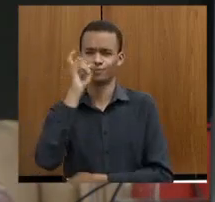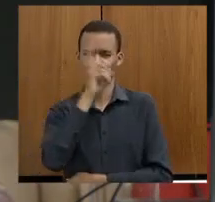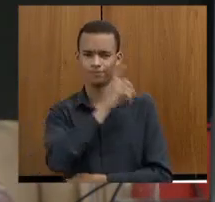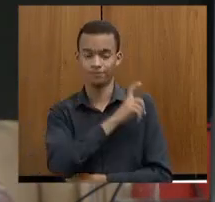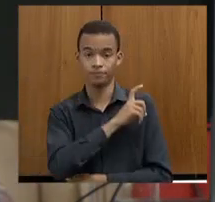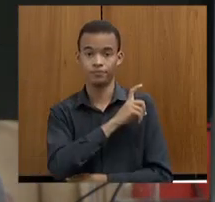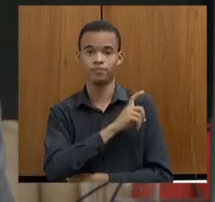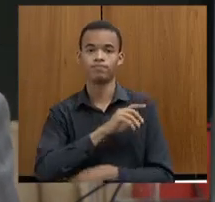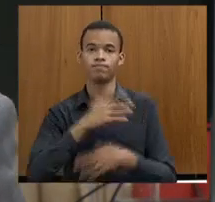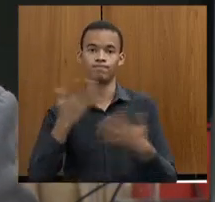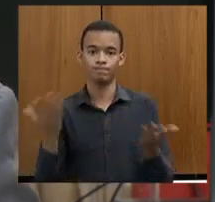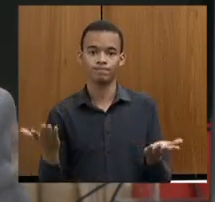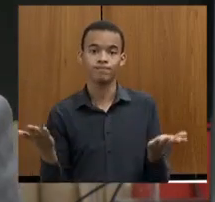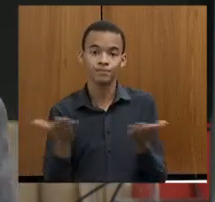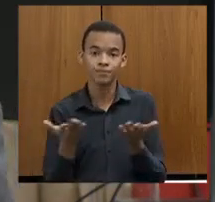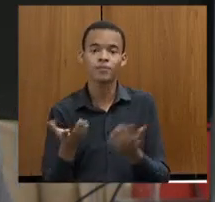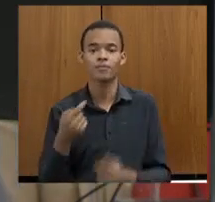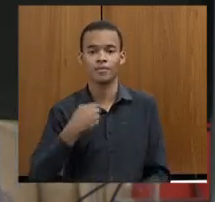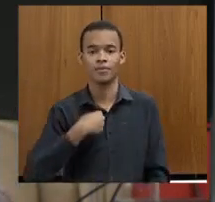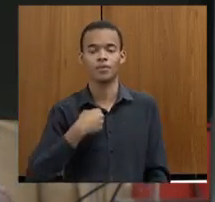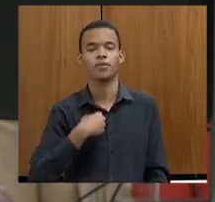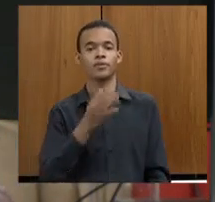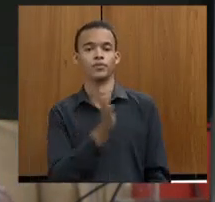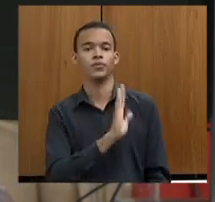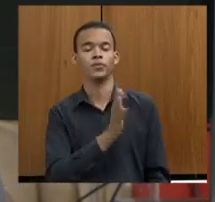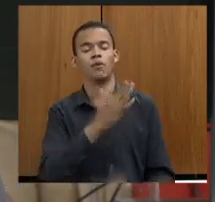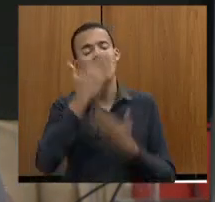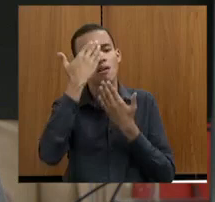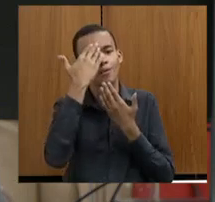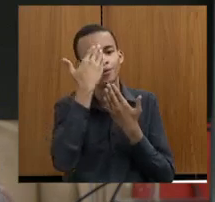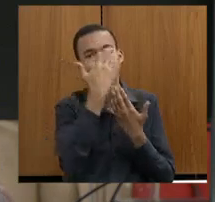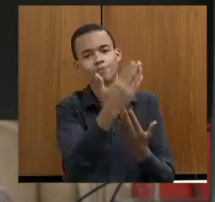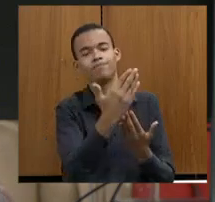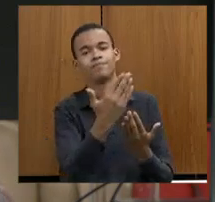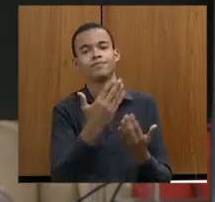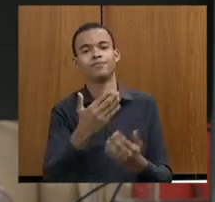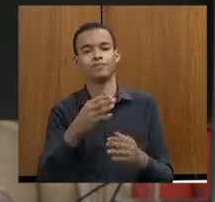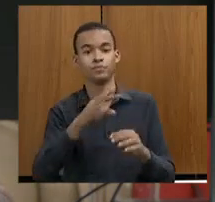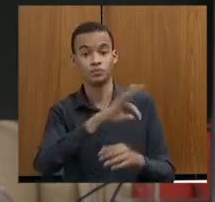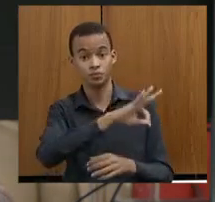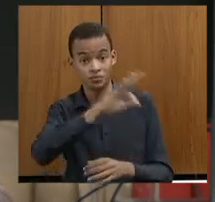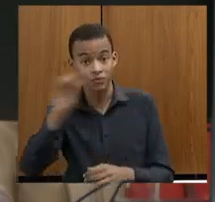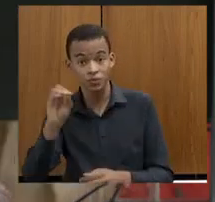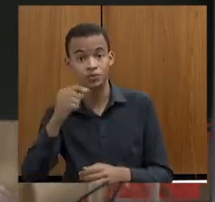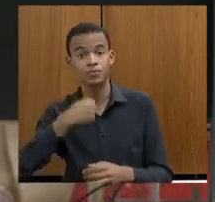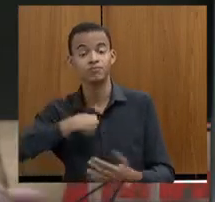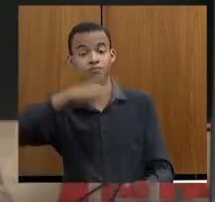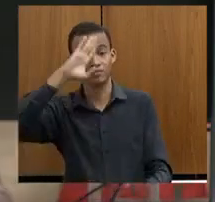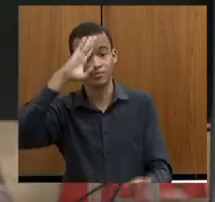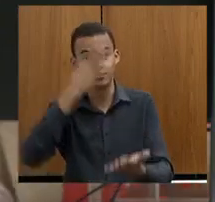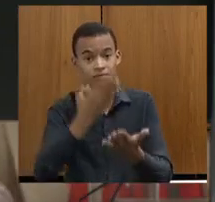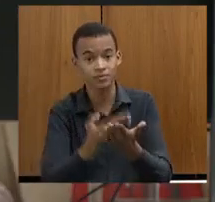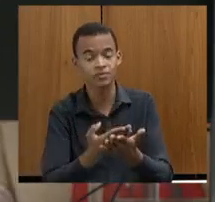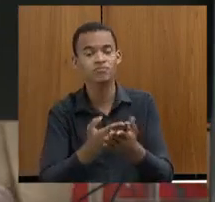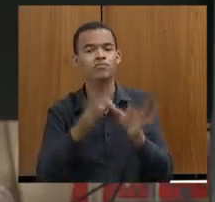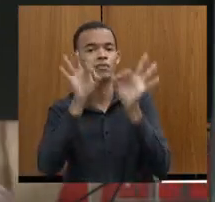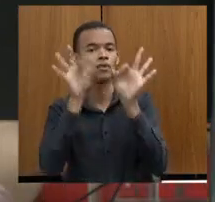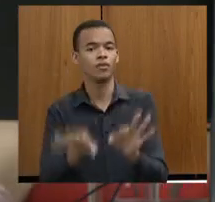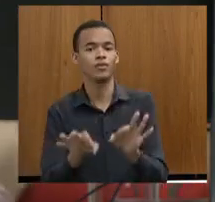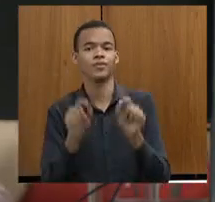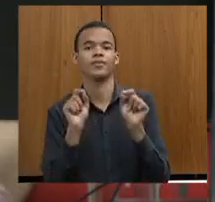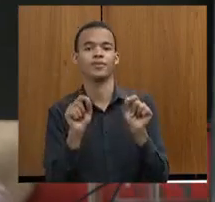me despedindo de todos vocês agradeço demais e com a convicção com a certeza